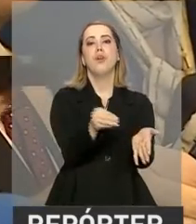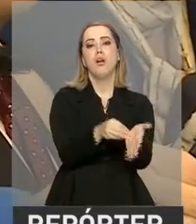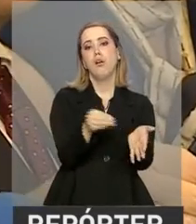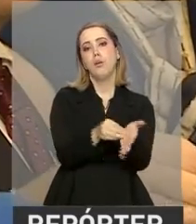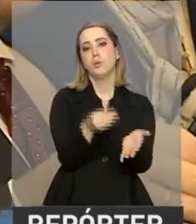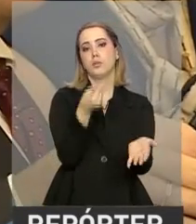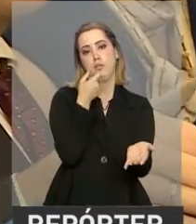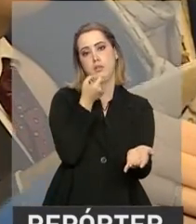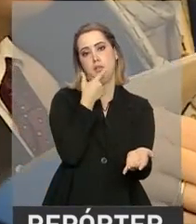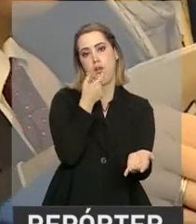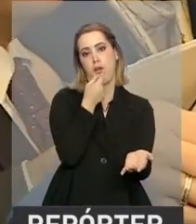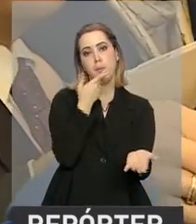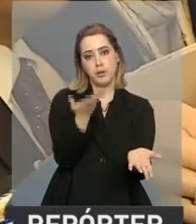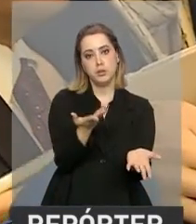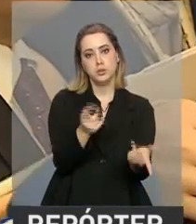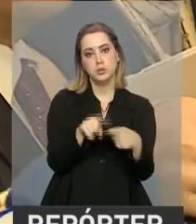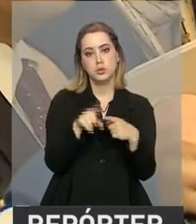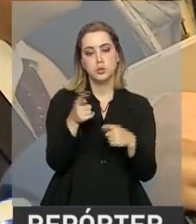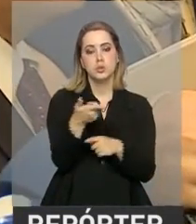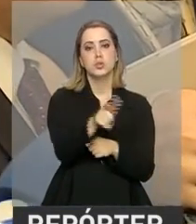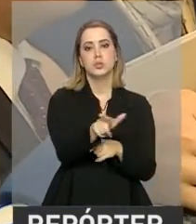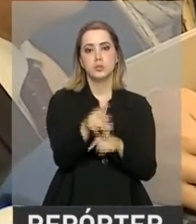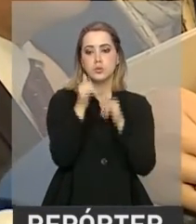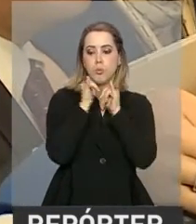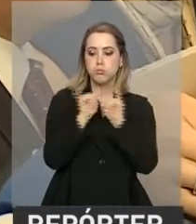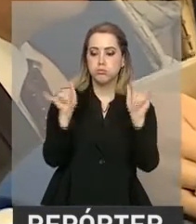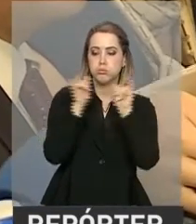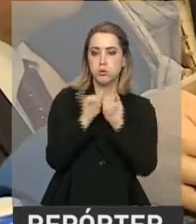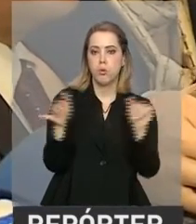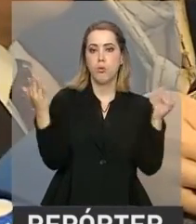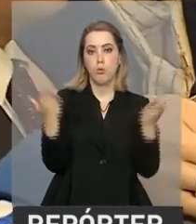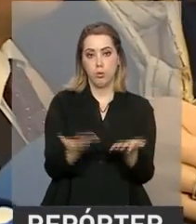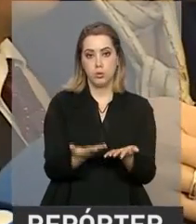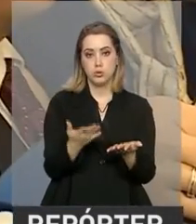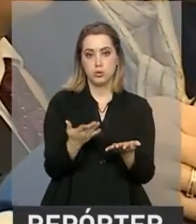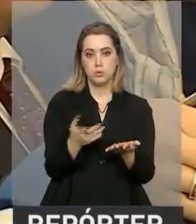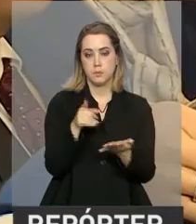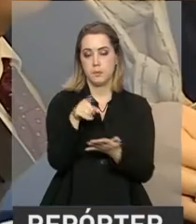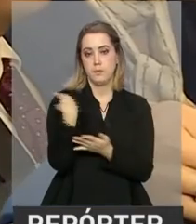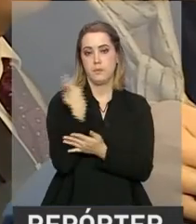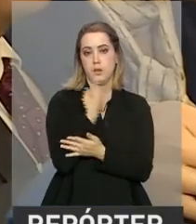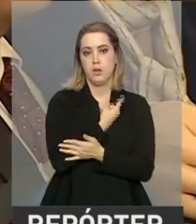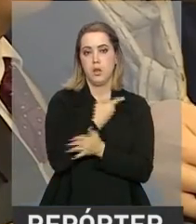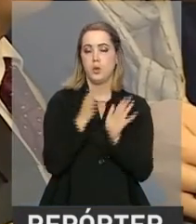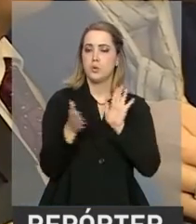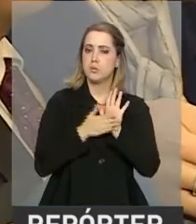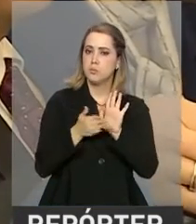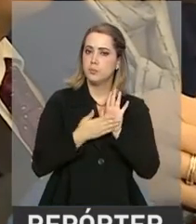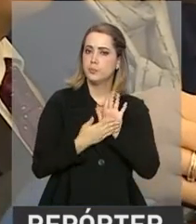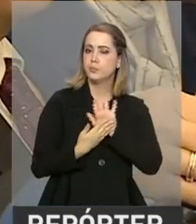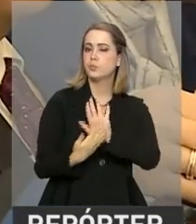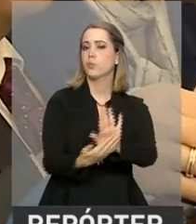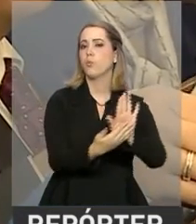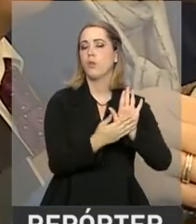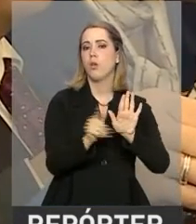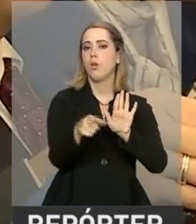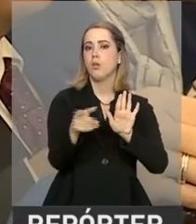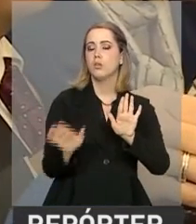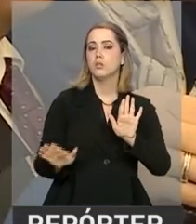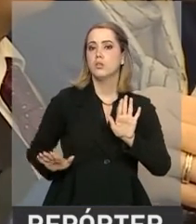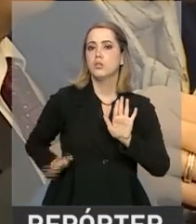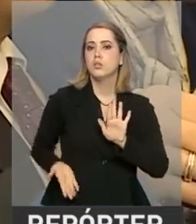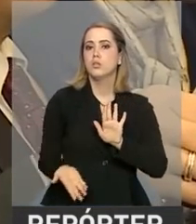acolhida tanto que vai fazer barulho da declaração de hoje ea nossa em nossa proposta que em goa